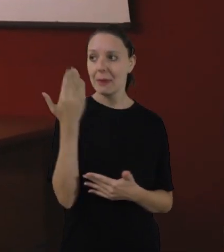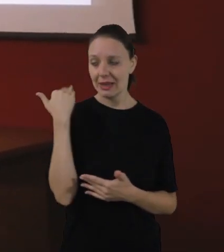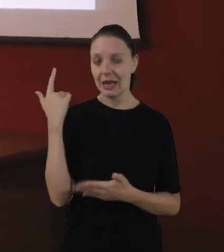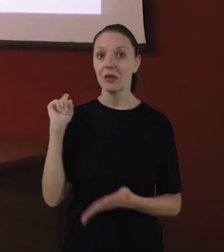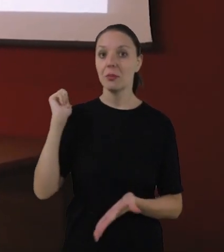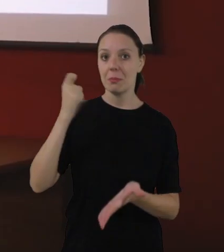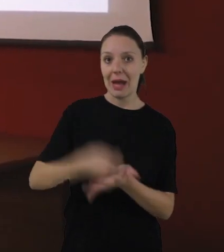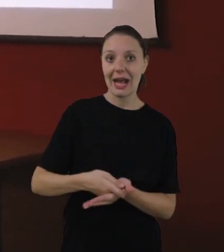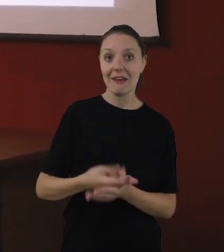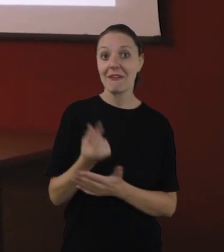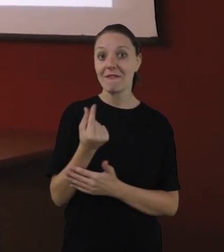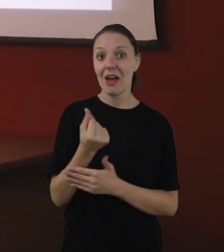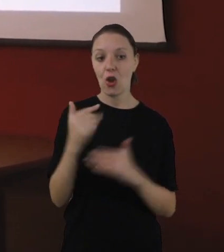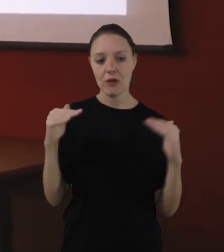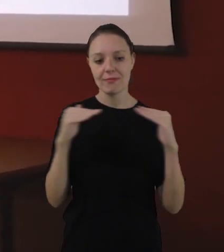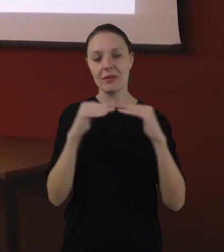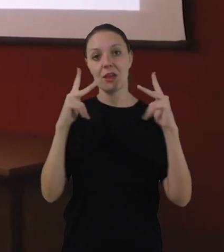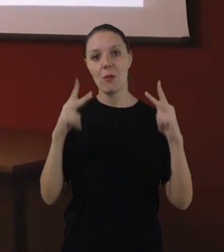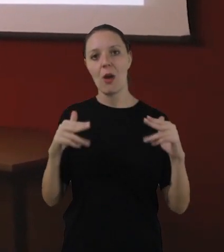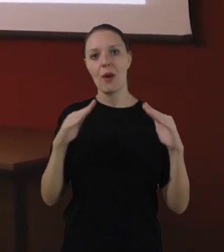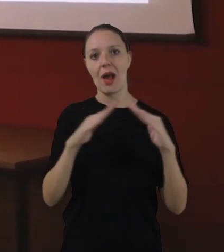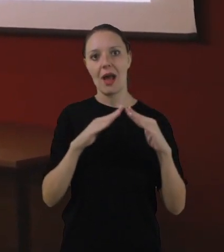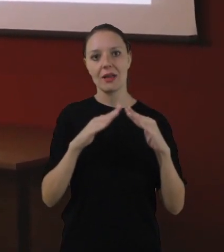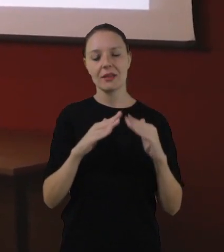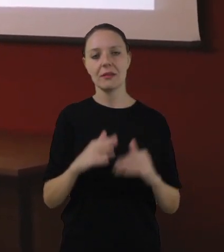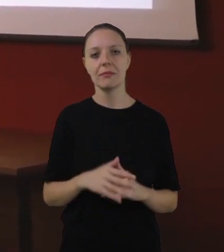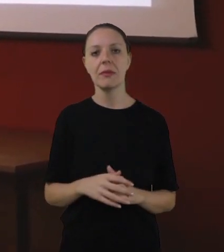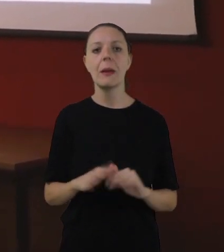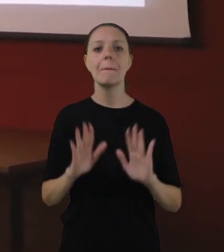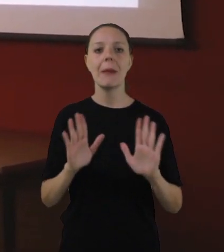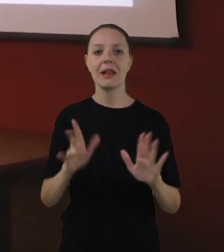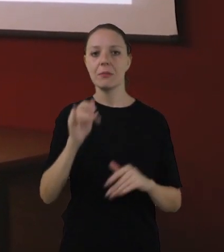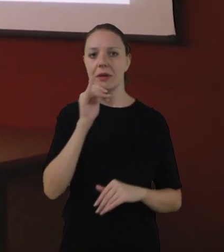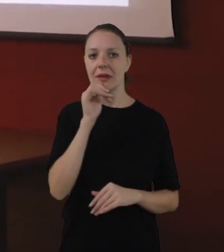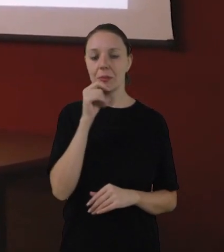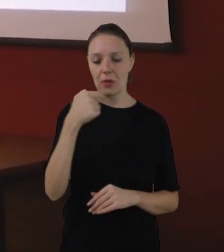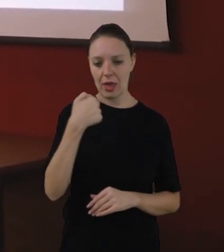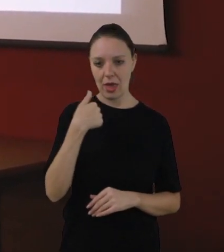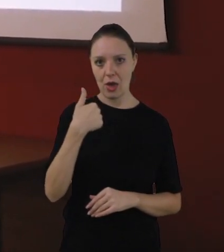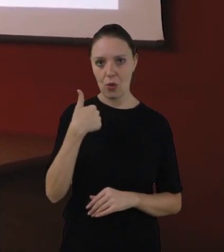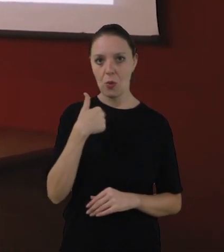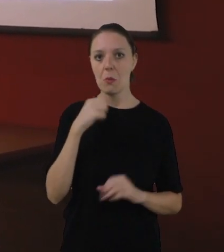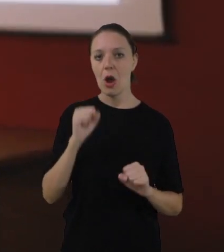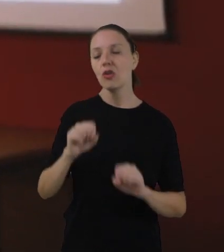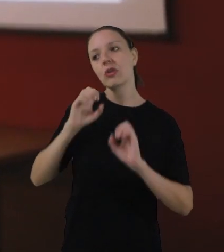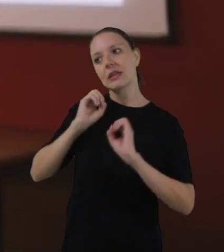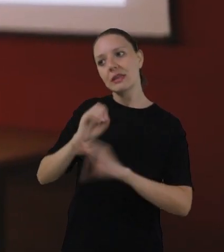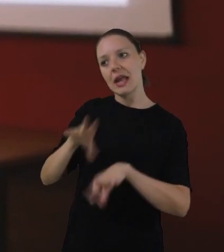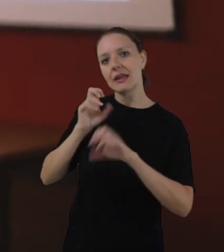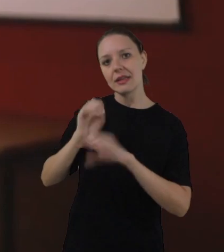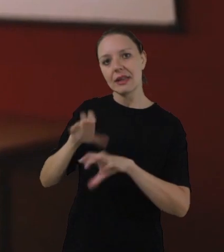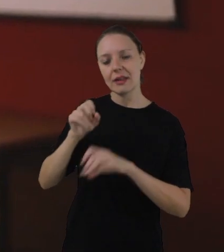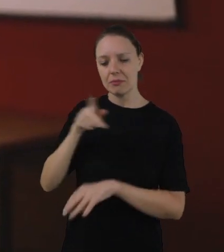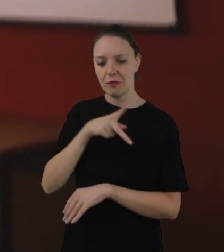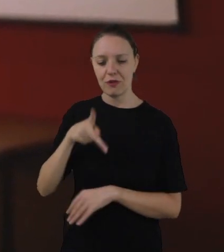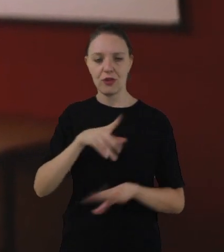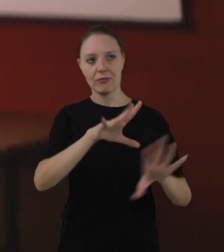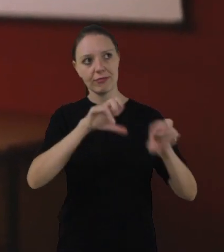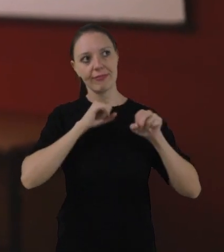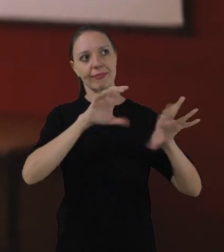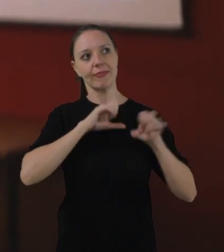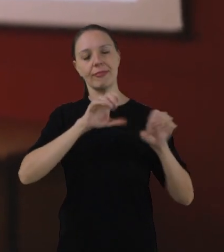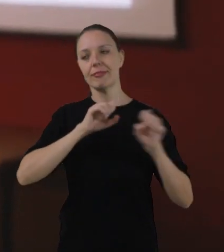eles. Ao longo do curso, ele poderia abater o valor, dando ele mesmo aula. Mas, enfim, a questão é, somente